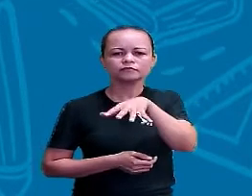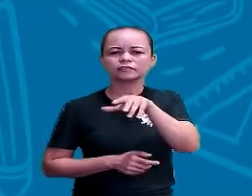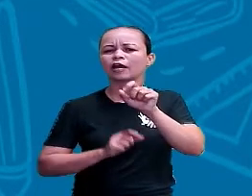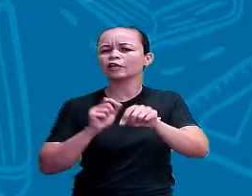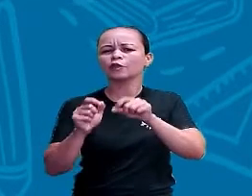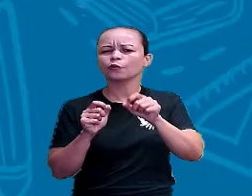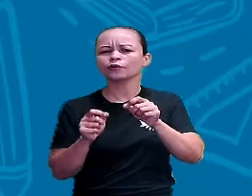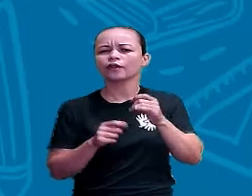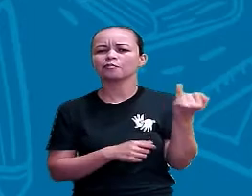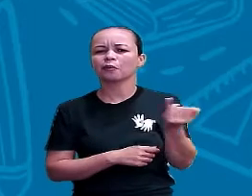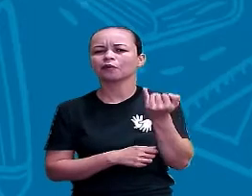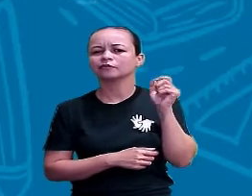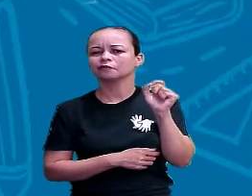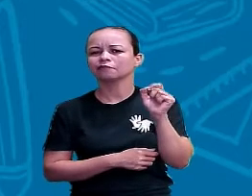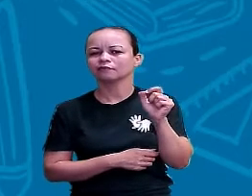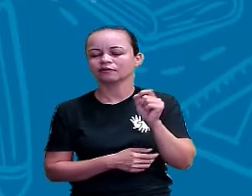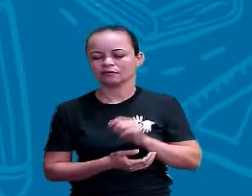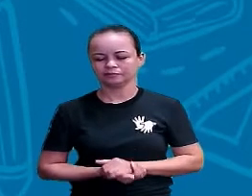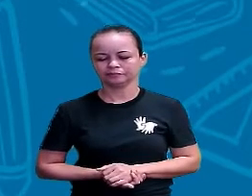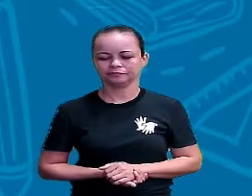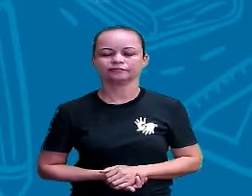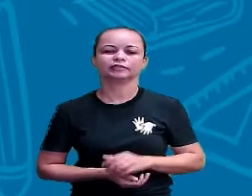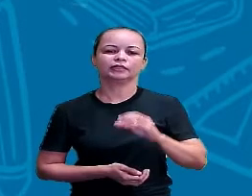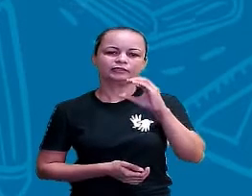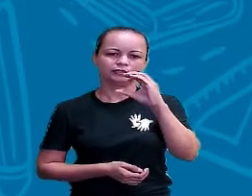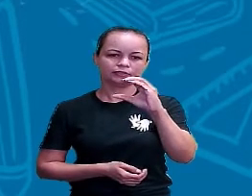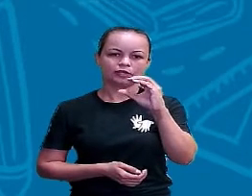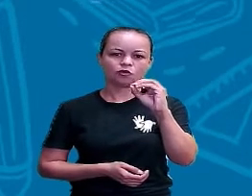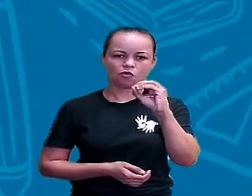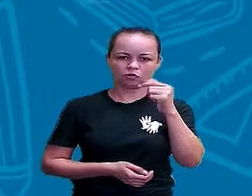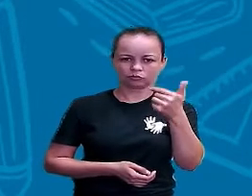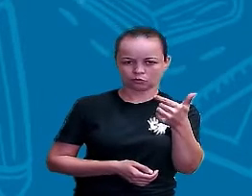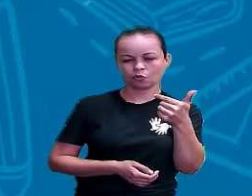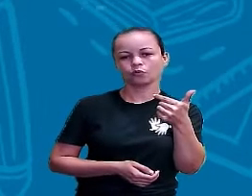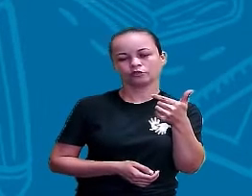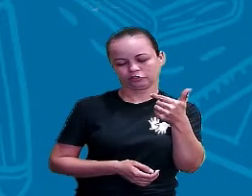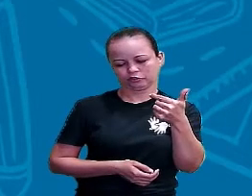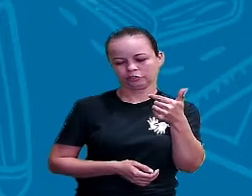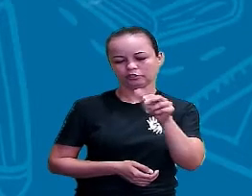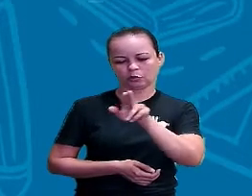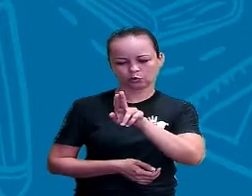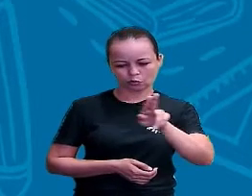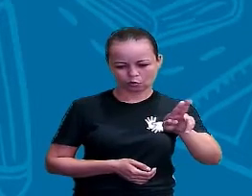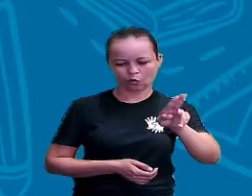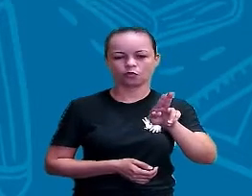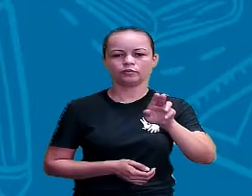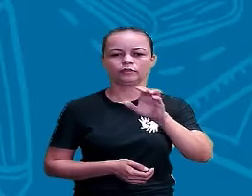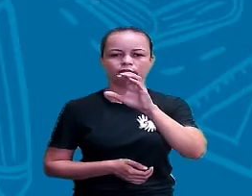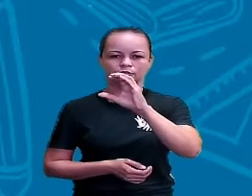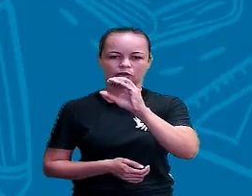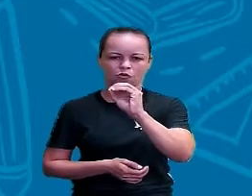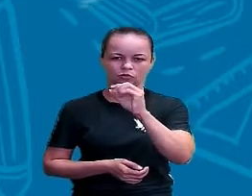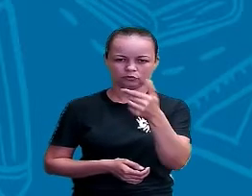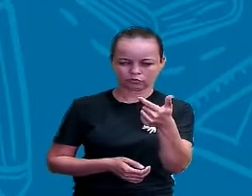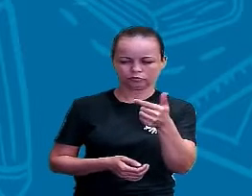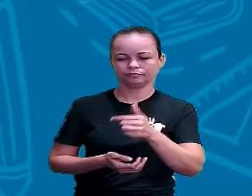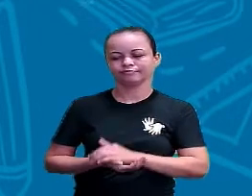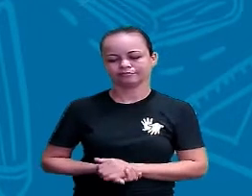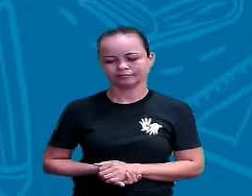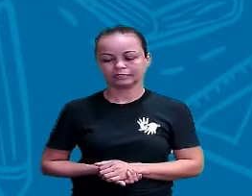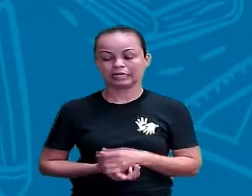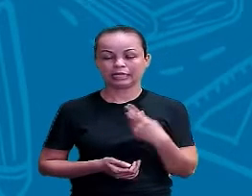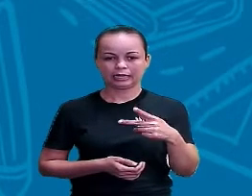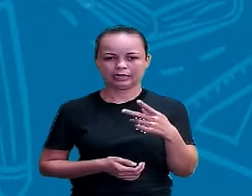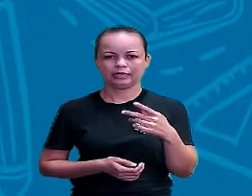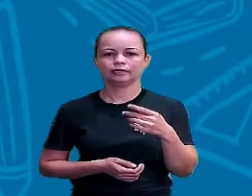ar é rico em gás carbônico, tá certo? Que é aquela sigla que eu tinha dito para vocês de CO2, tá certo? Ele é